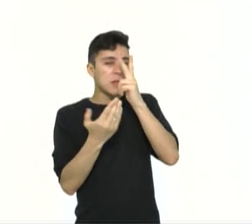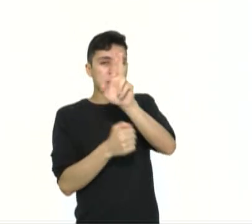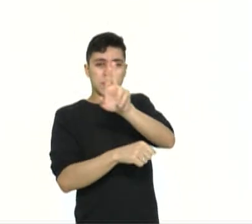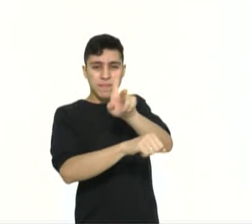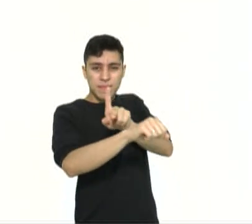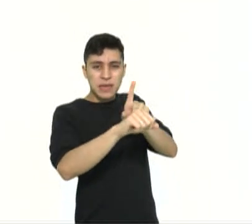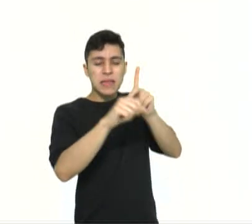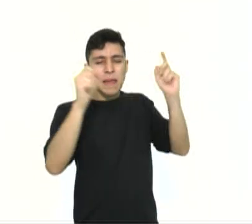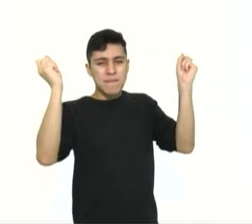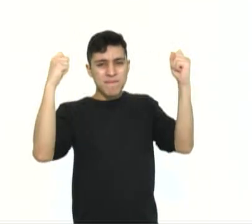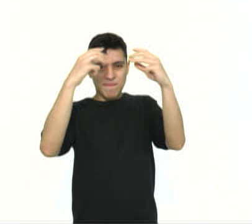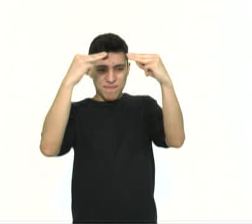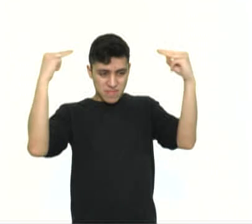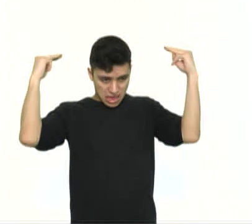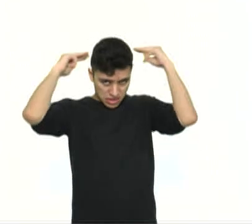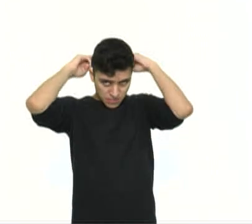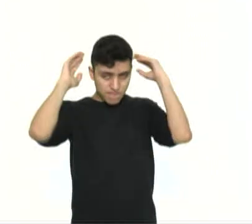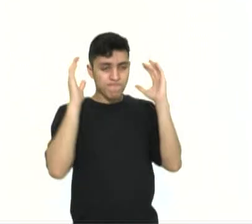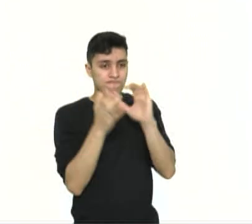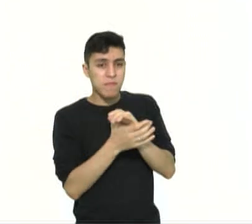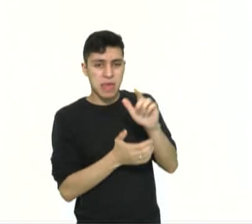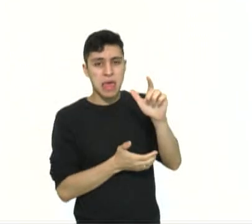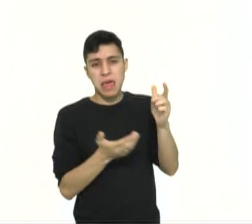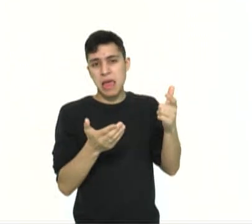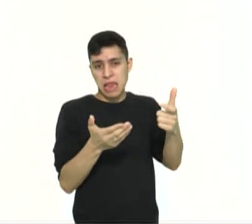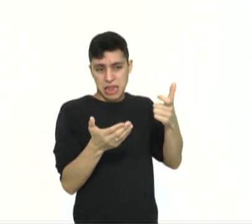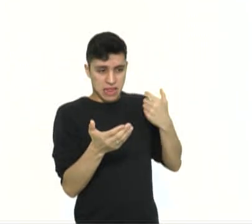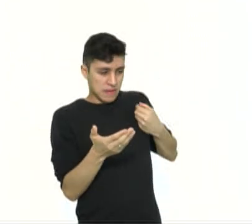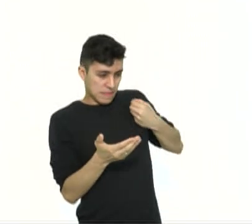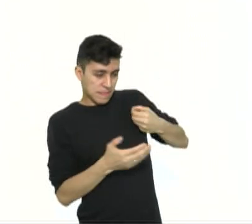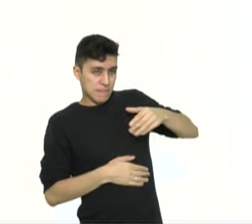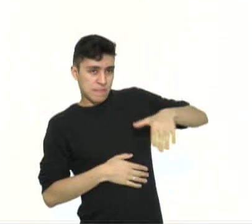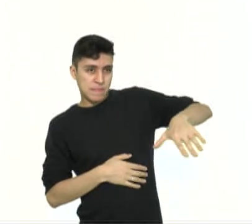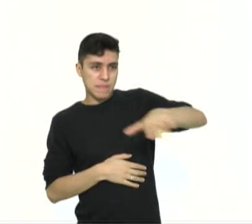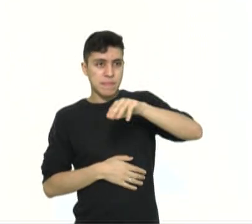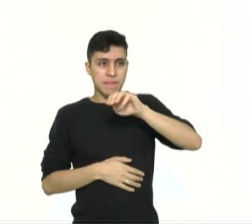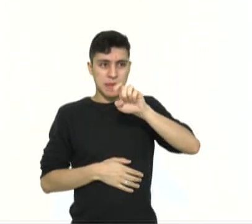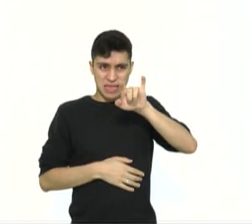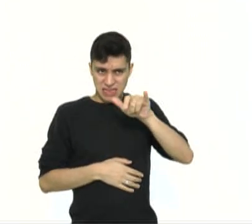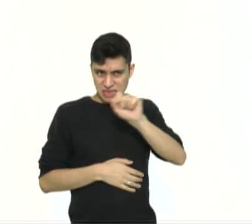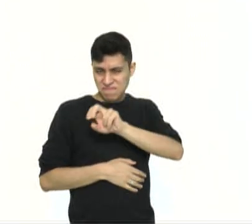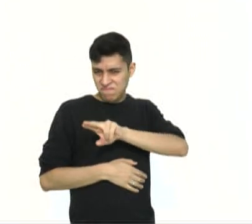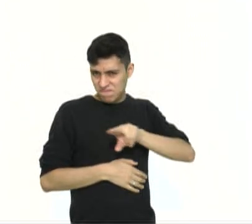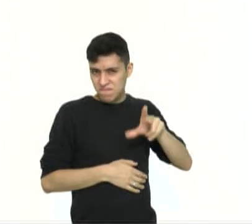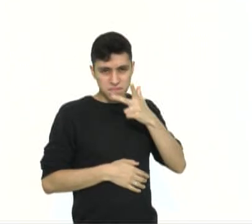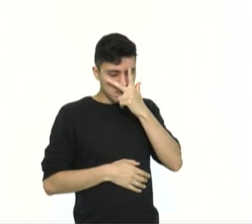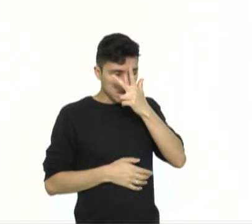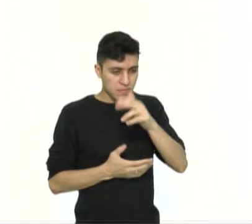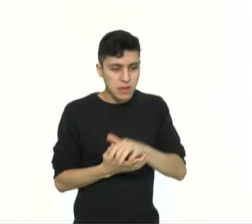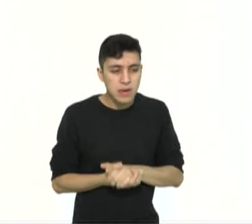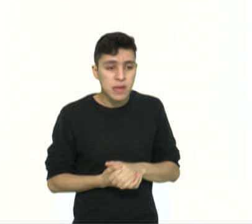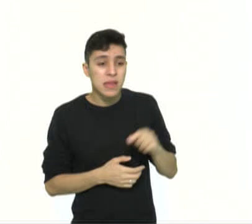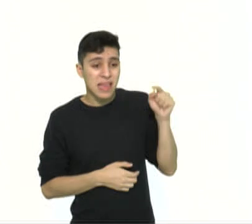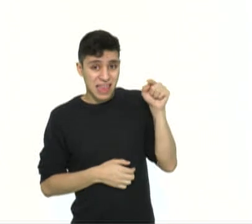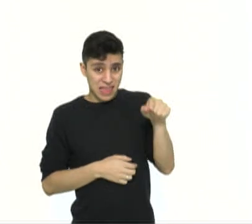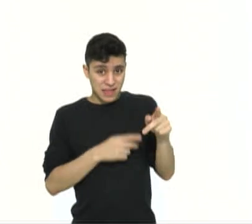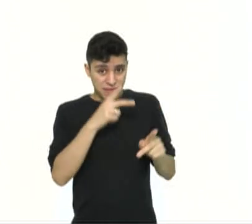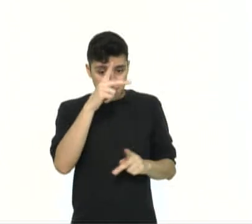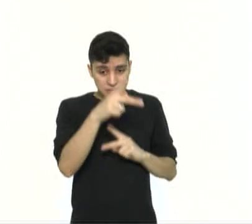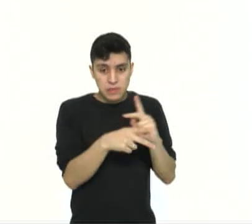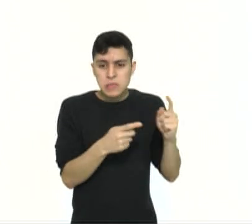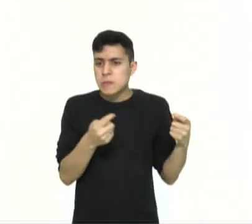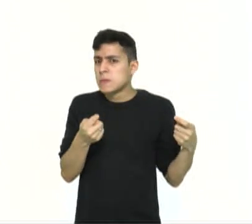eles também eram conhecidos como mexicas, né? Dominaram diversos povos